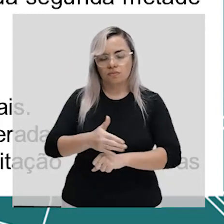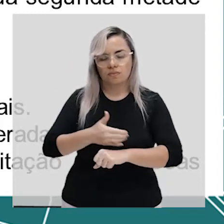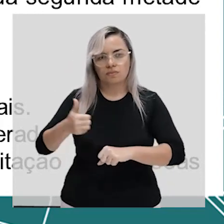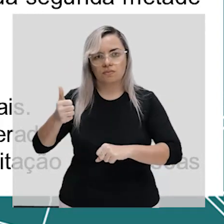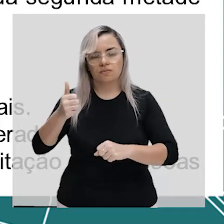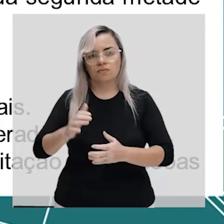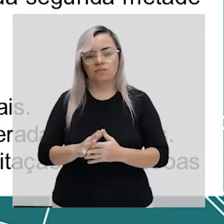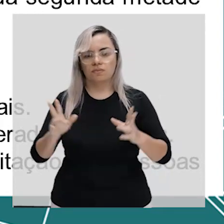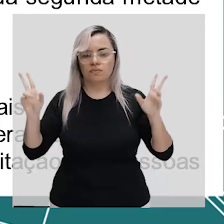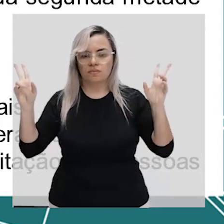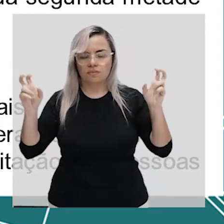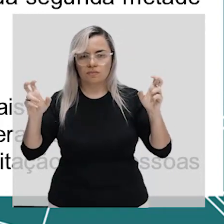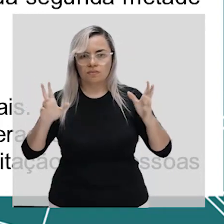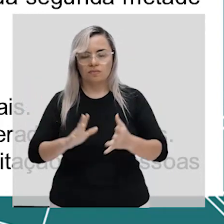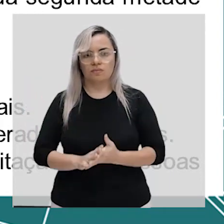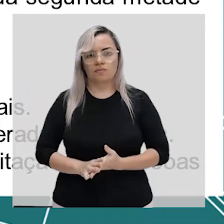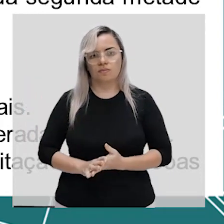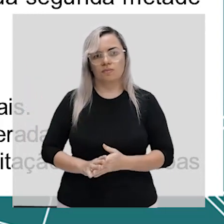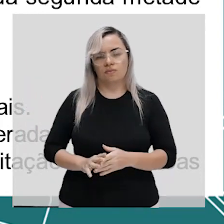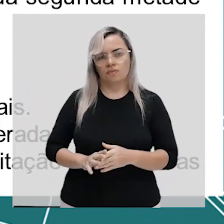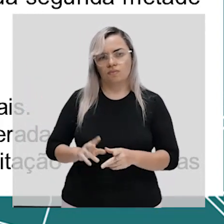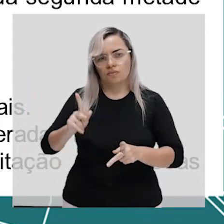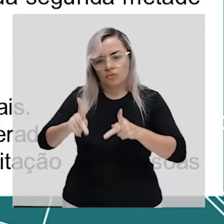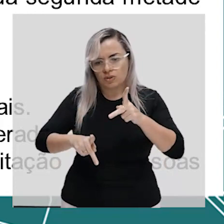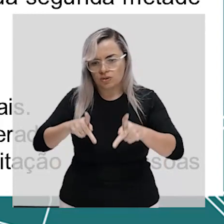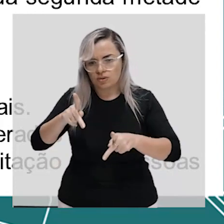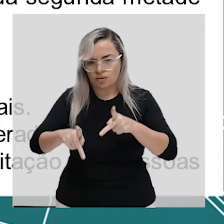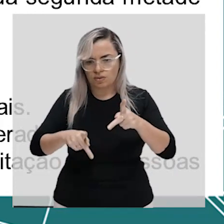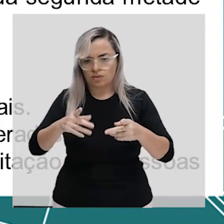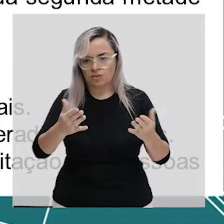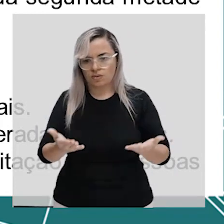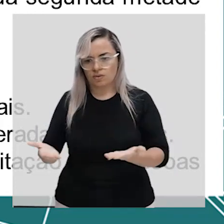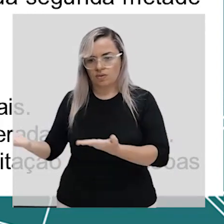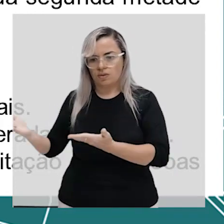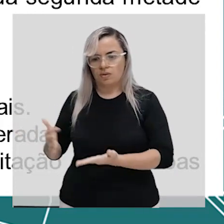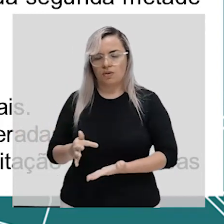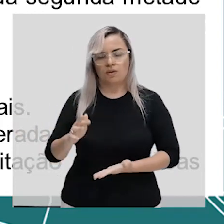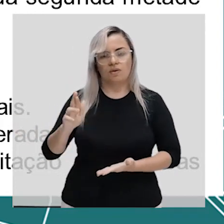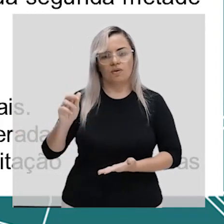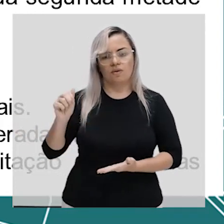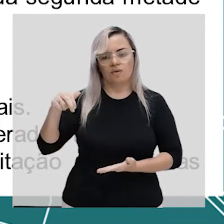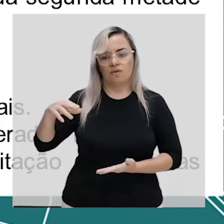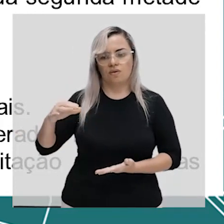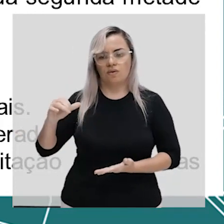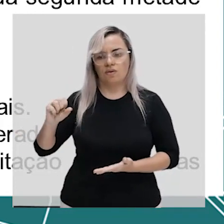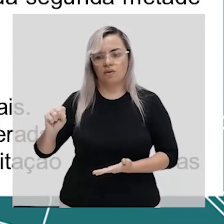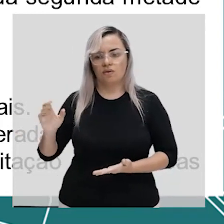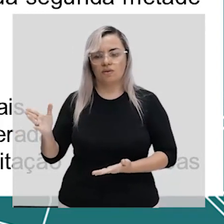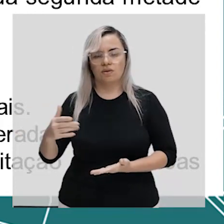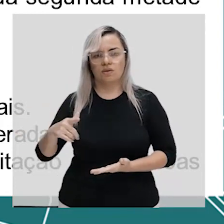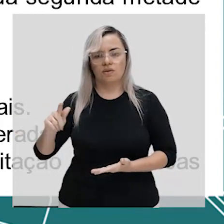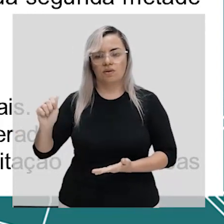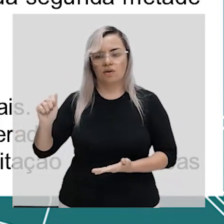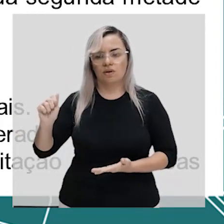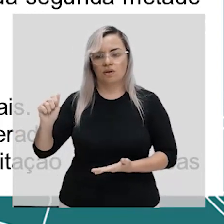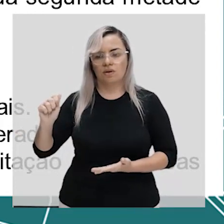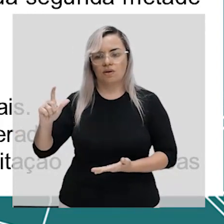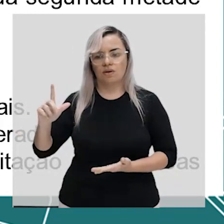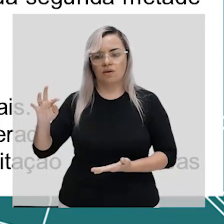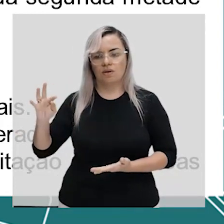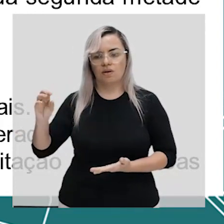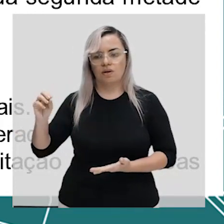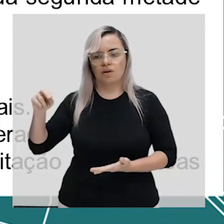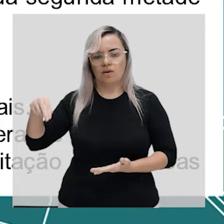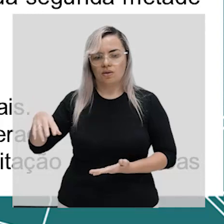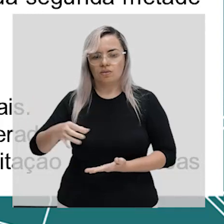aprimoramento da espécie humana. Francis Galton foi o primeiro a sugerir,